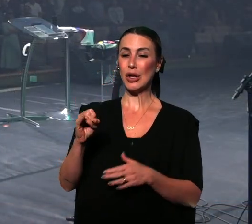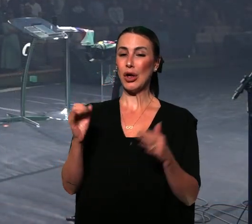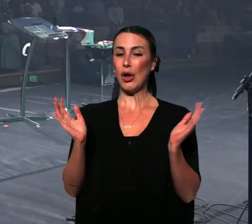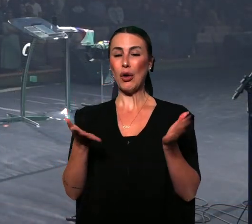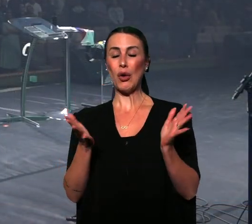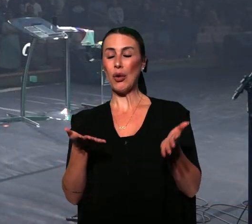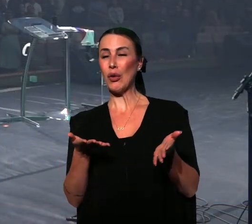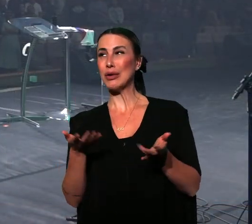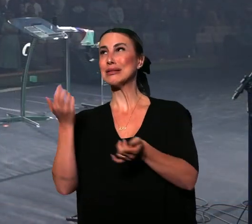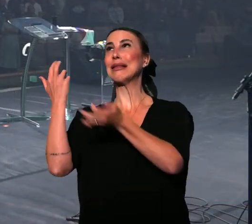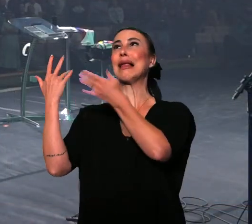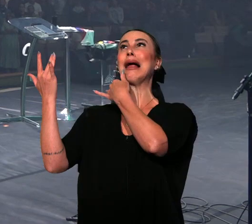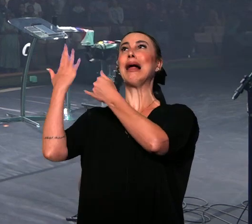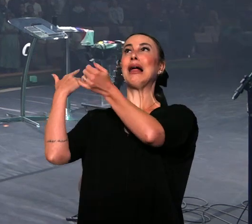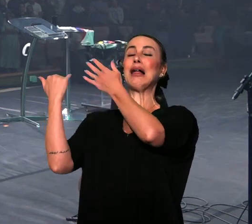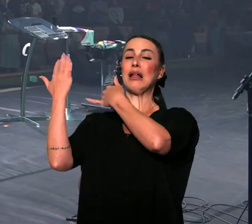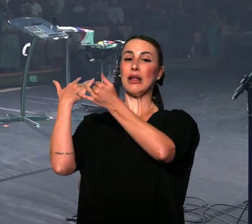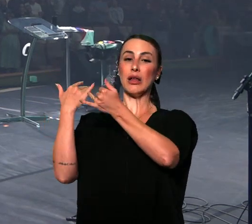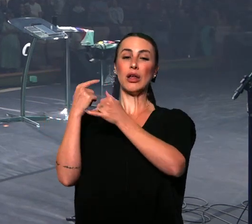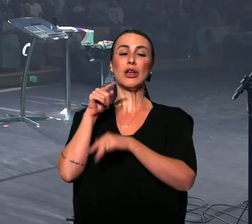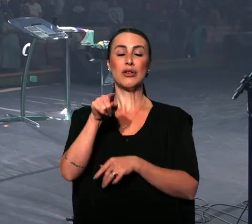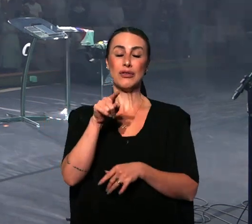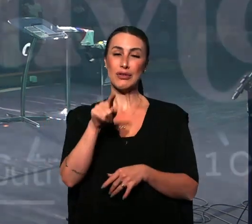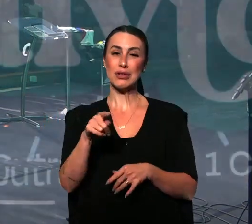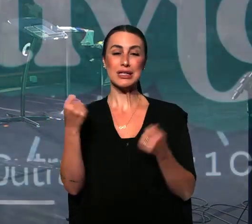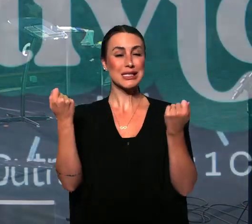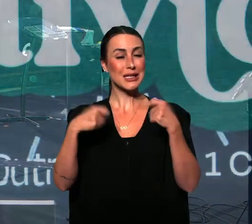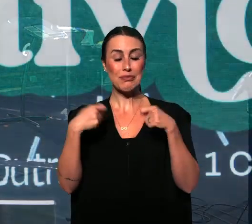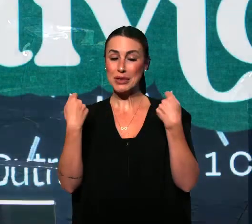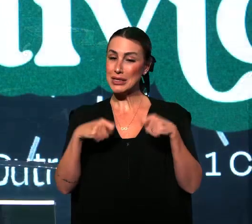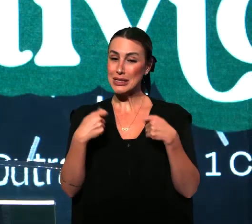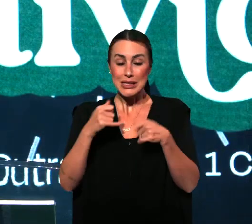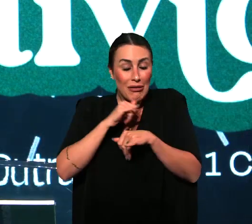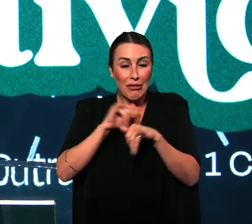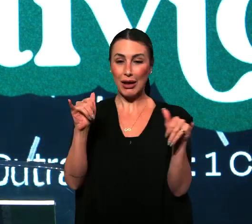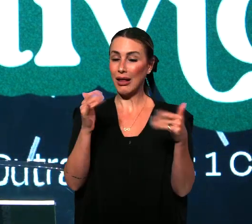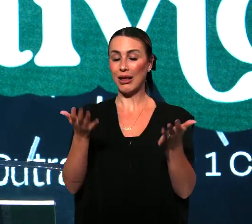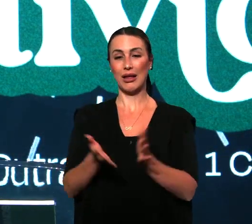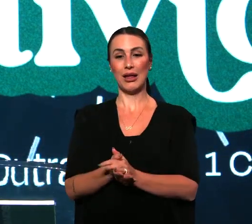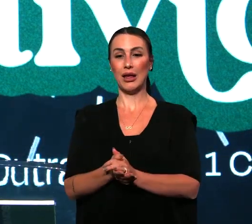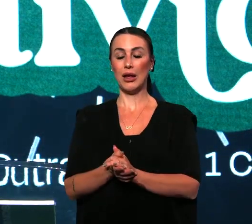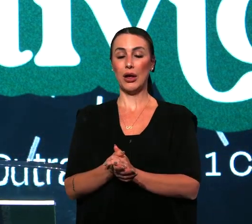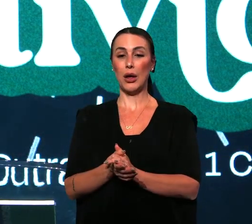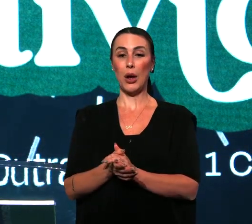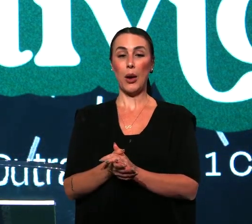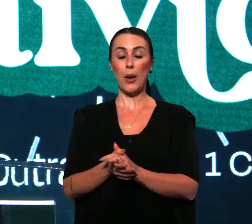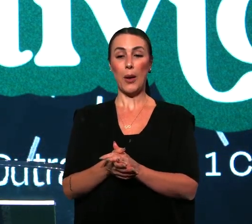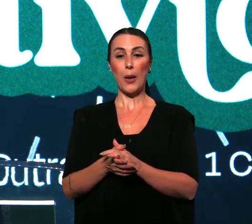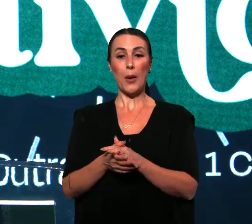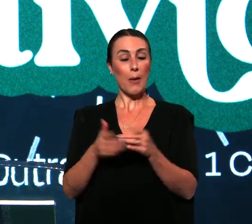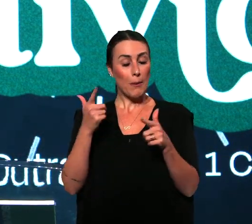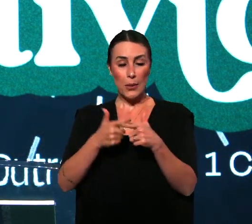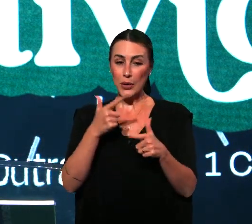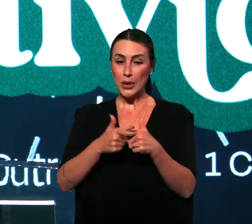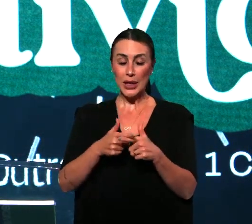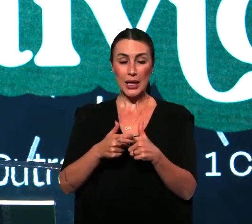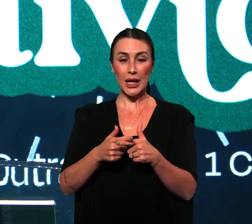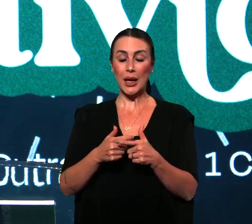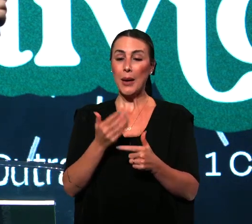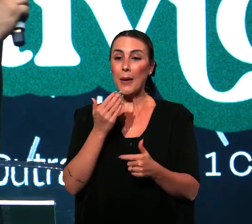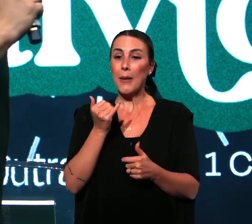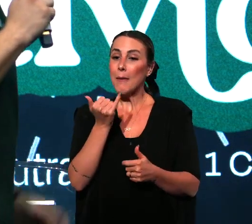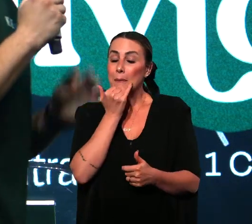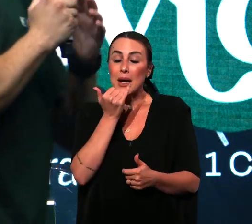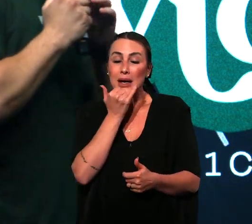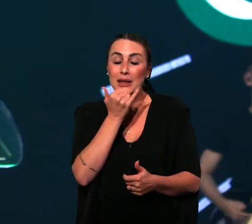você. Você está entendendo e quer liberar esse perdão, mas tem sido difícil, porque foi pesado demais, te causou muitos males e